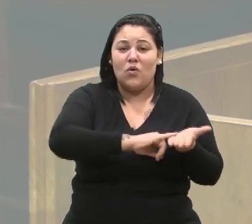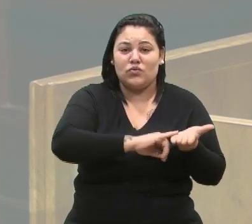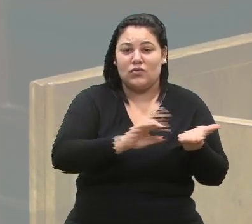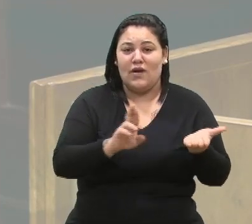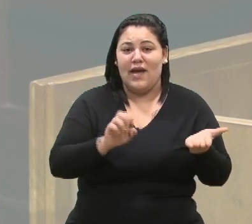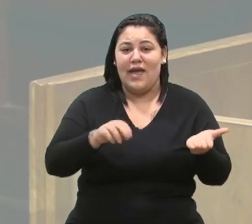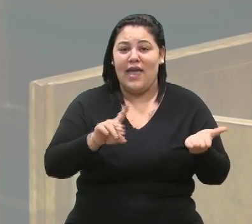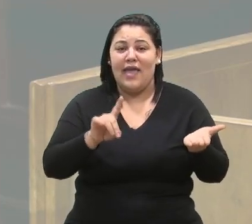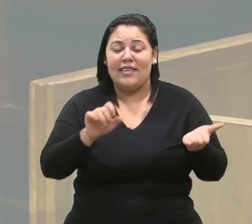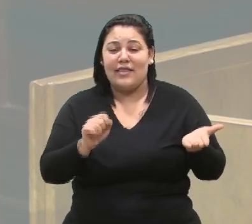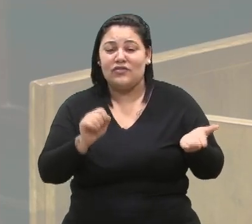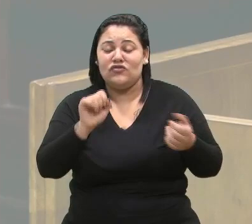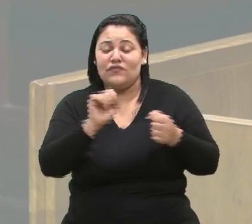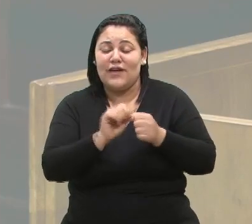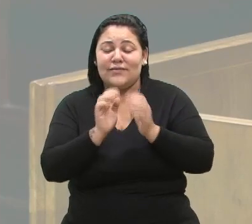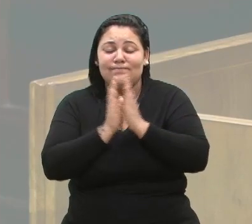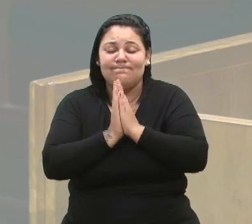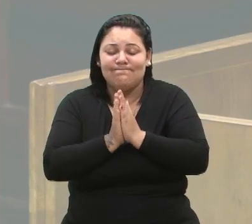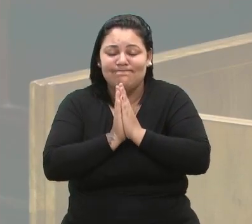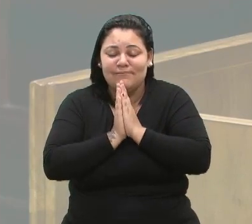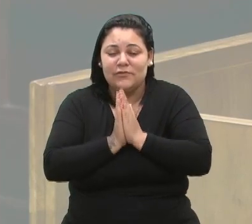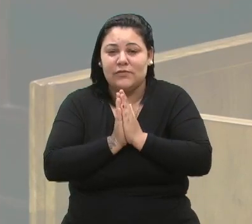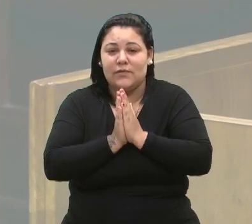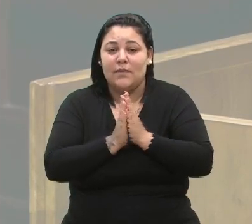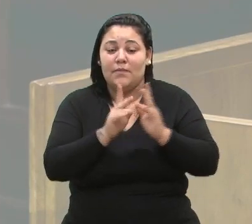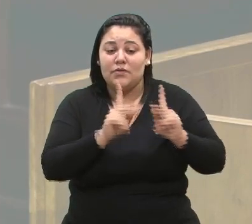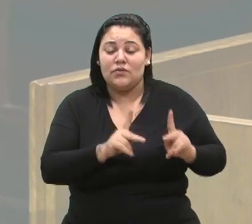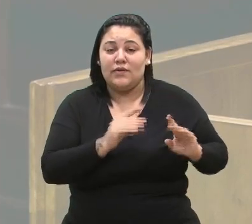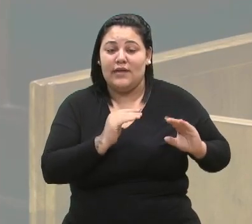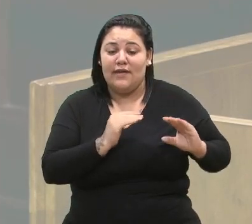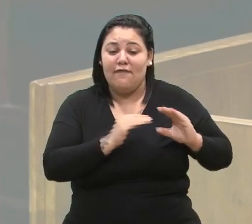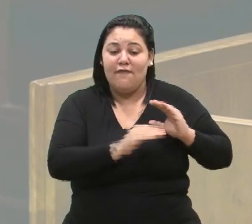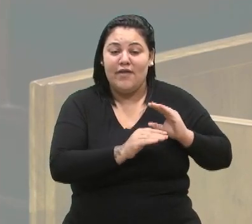um apelo às pessoas que destinem.